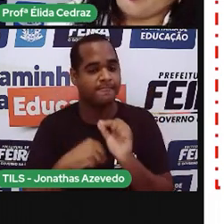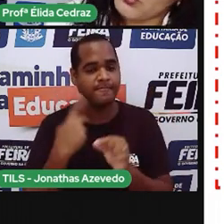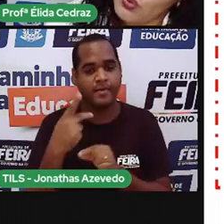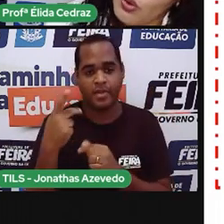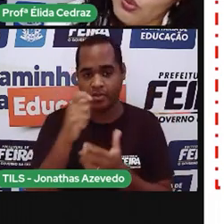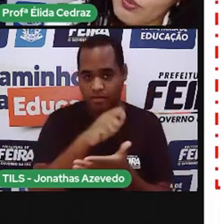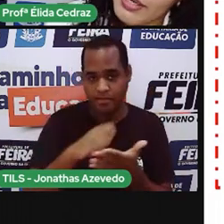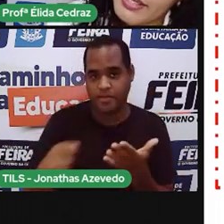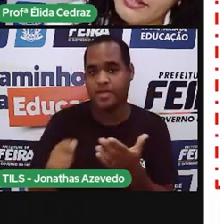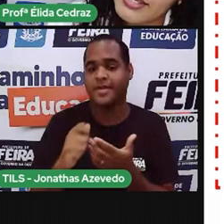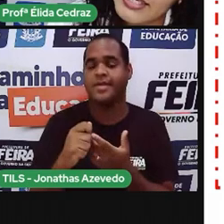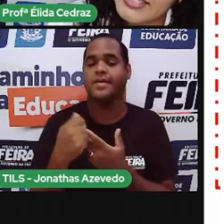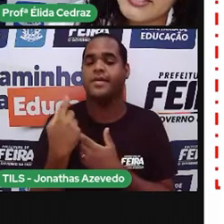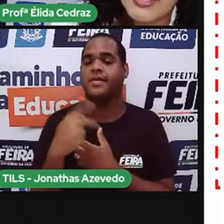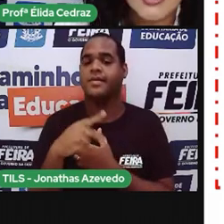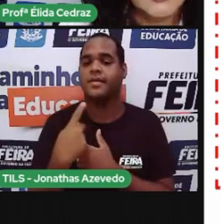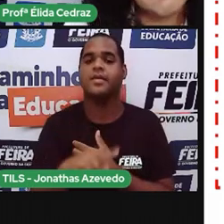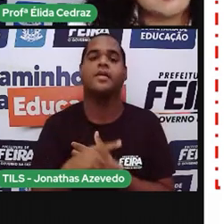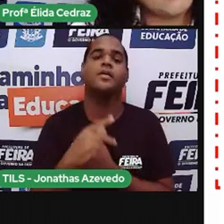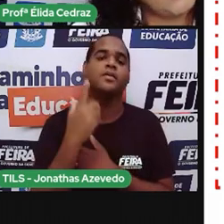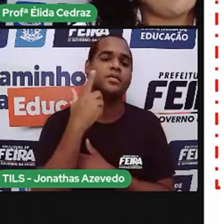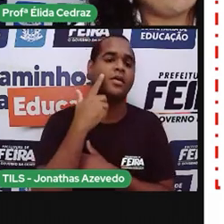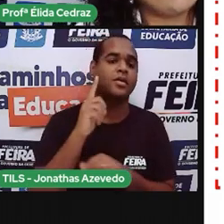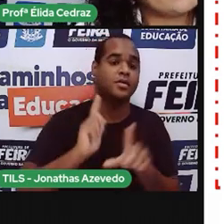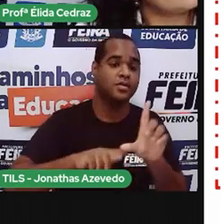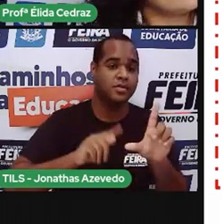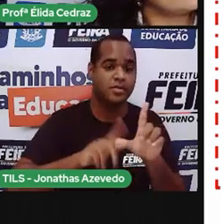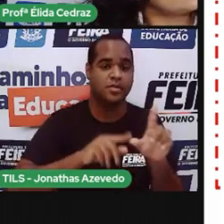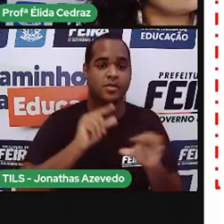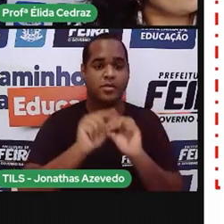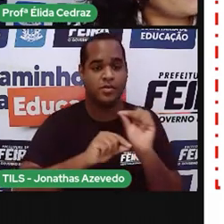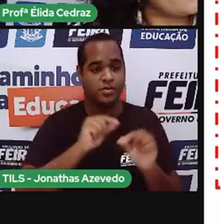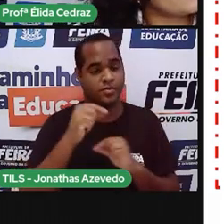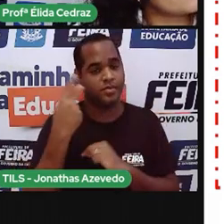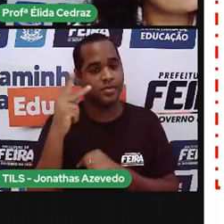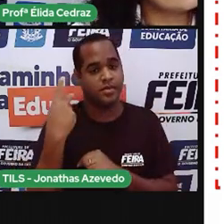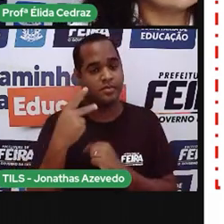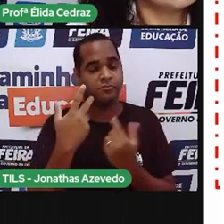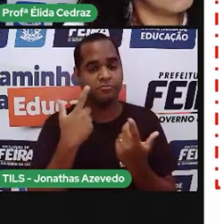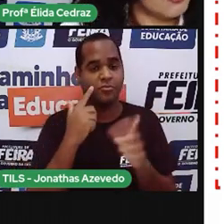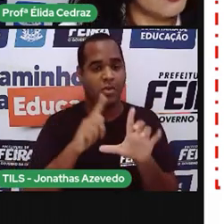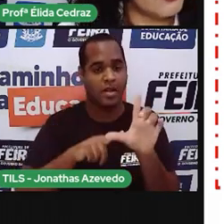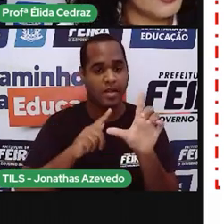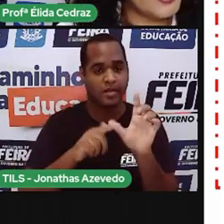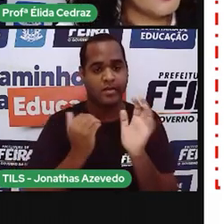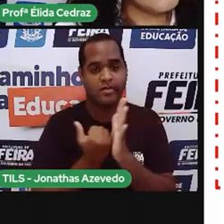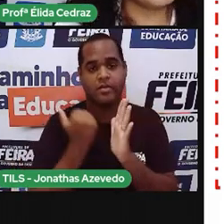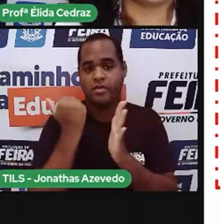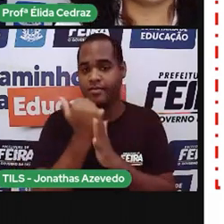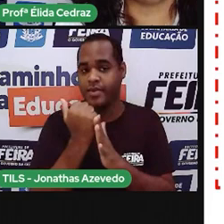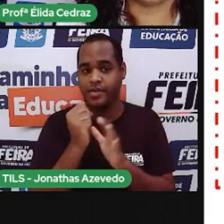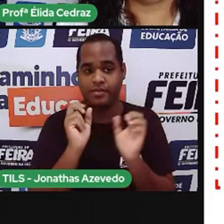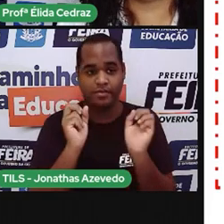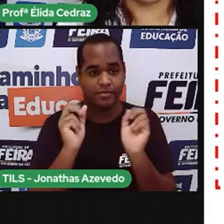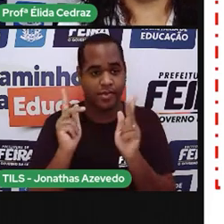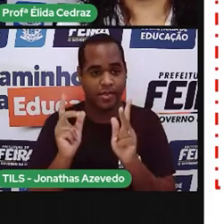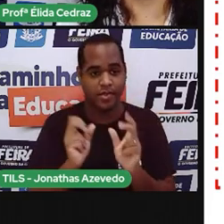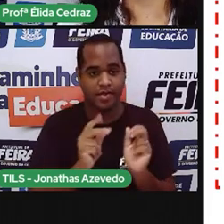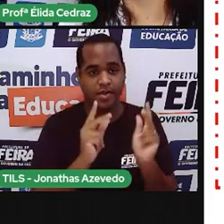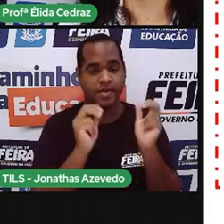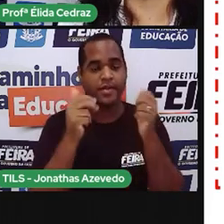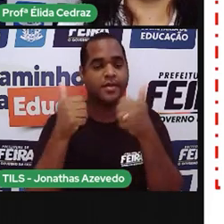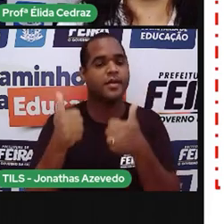Se faltou alguma letrinha. Se você colocou letrinha demais, ok? Então vamos